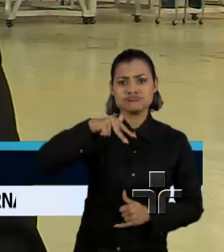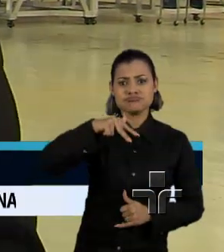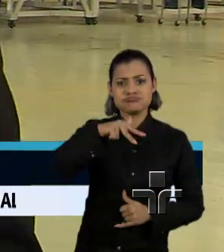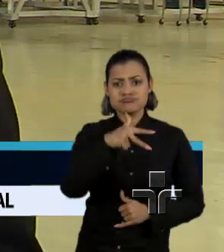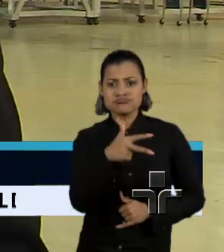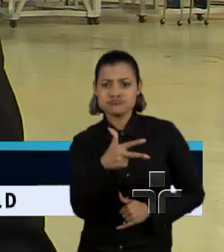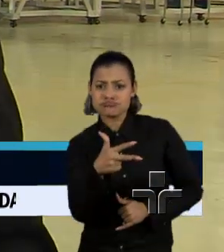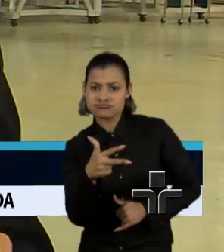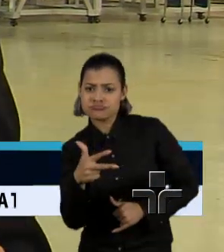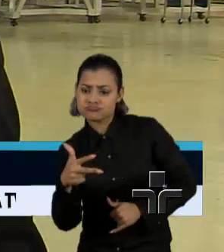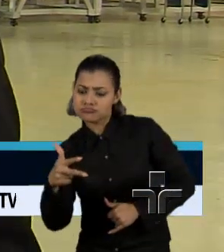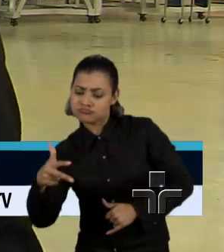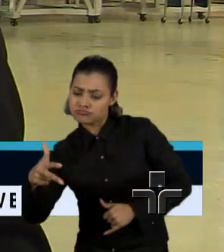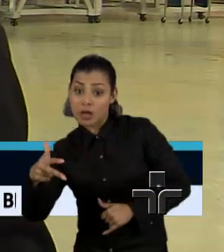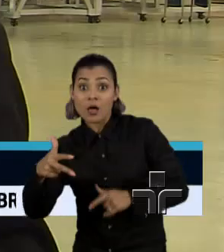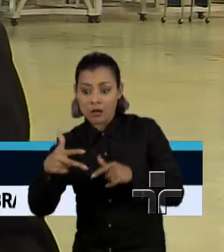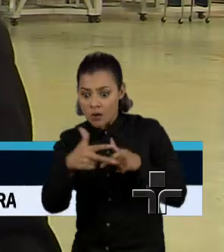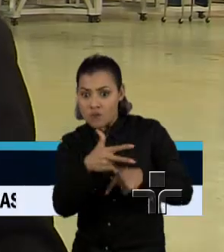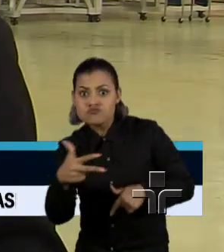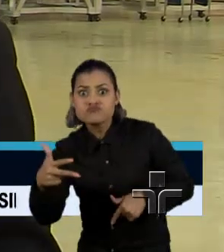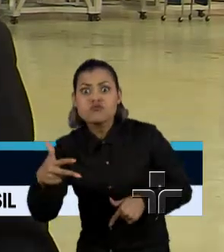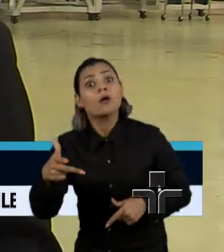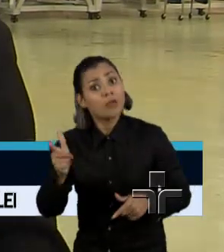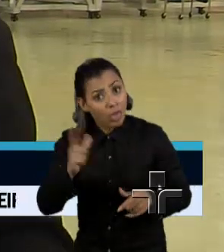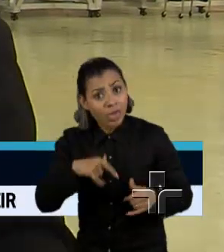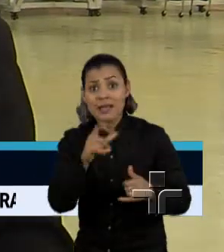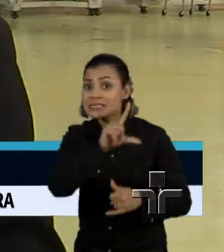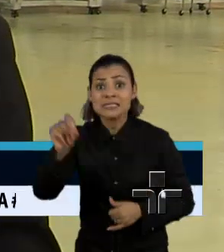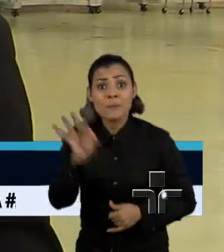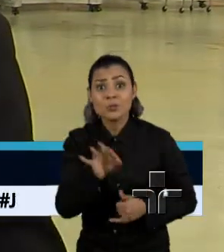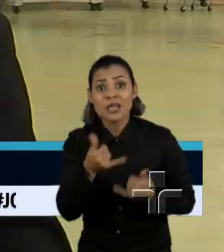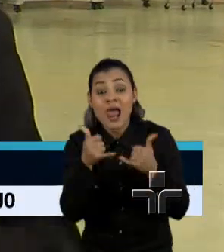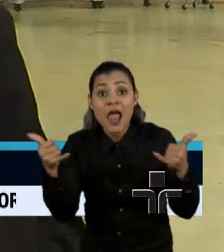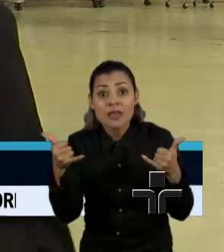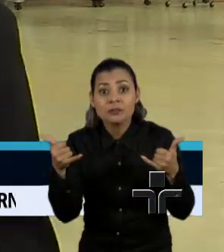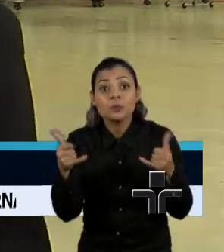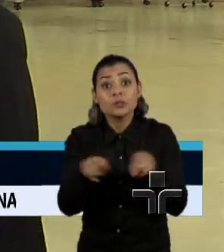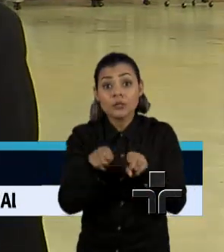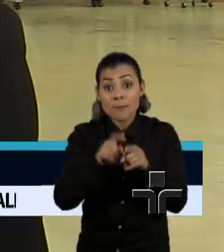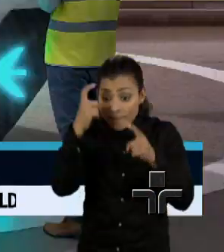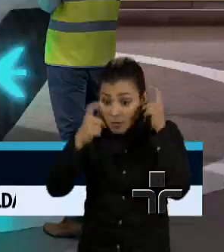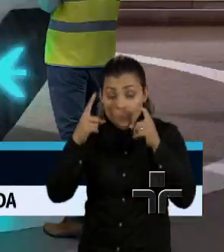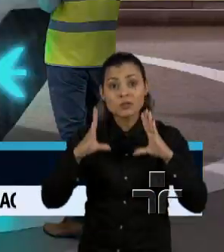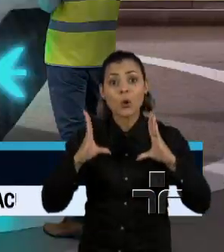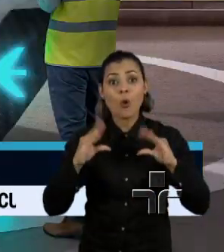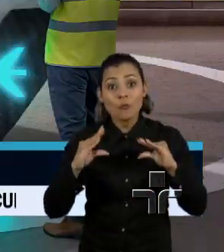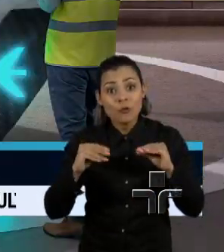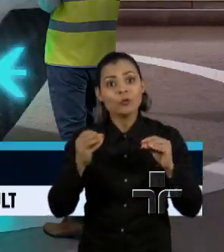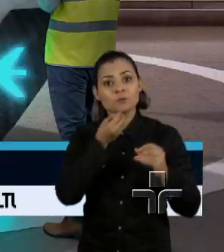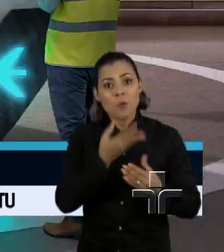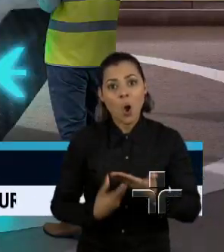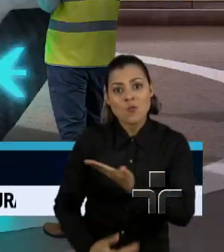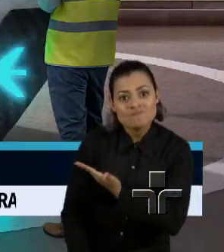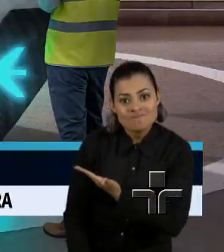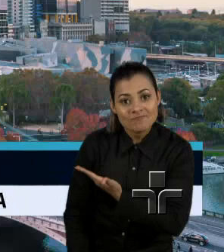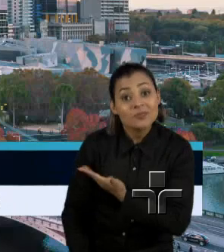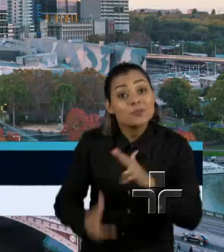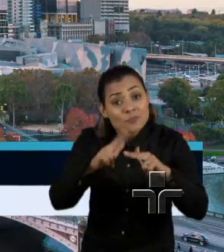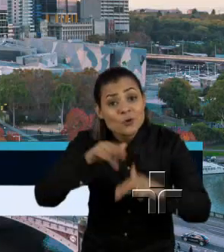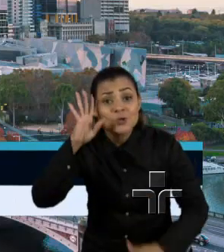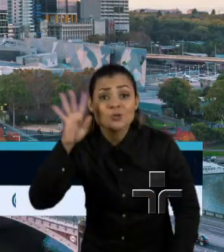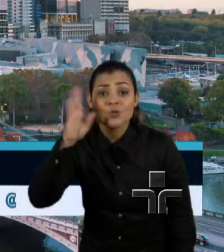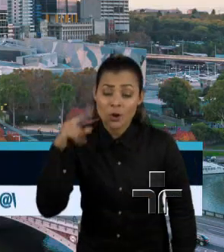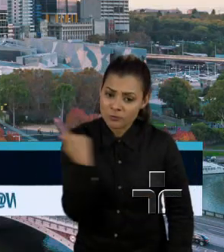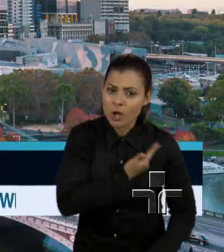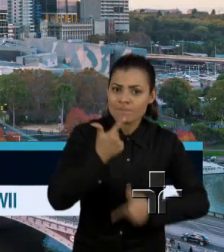vertical, ele é 100% elétrico e tem uma preocupação enorme com o conforto do passageiro. Então é para esse sonho que a gente